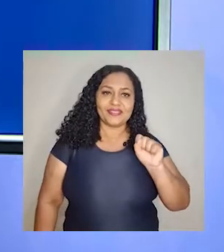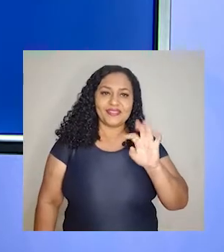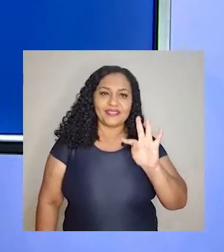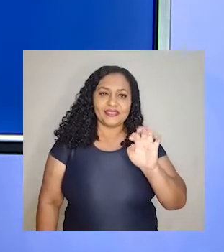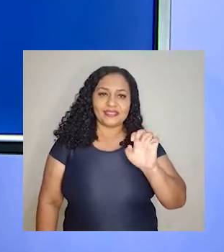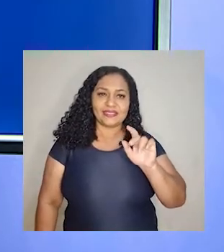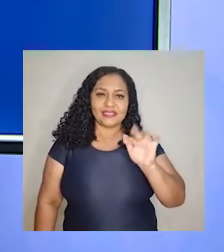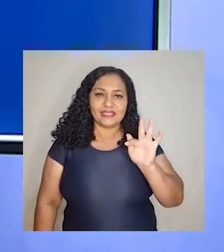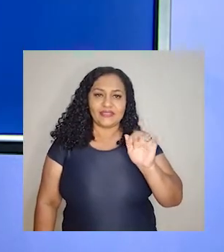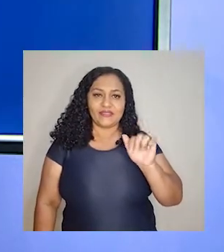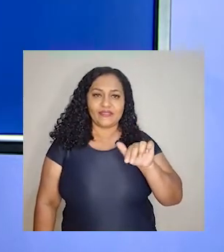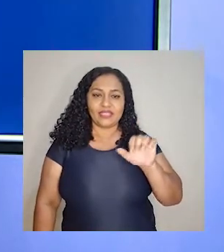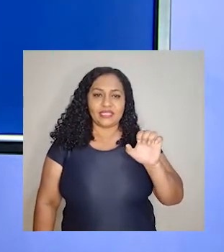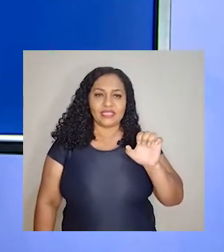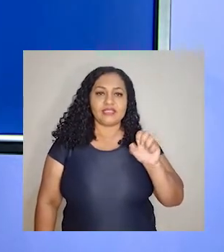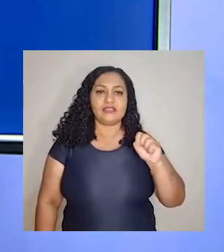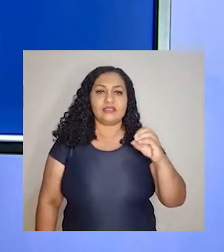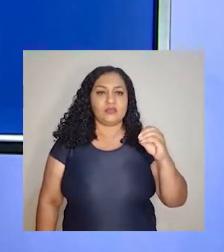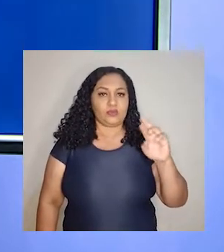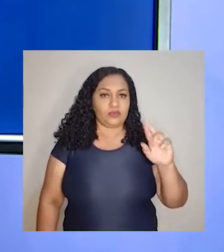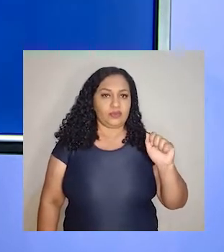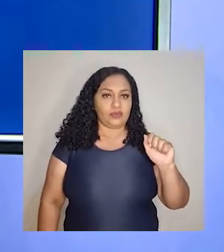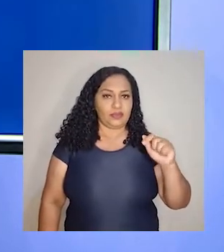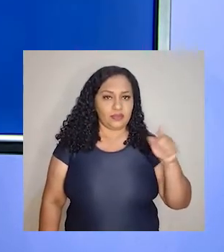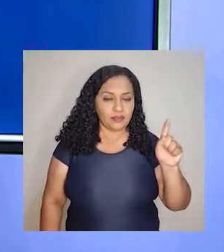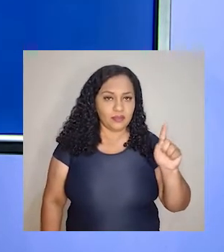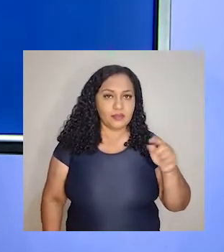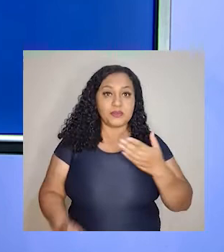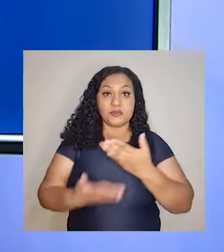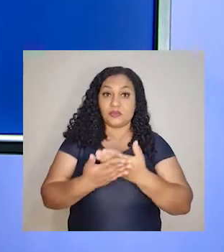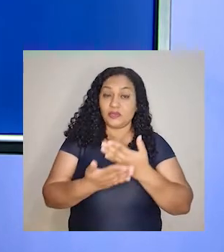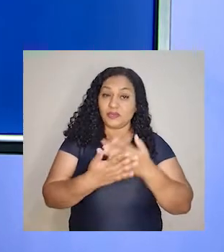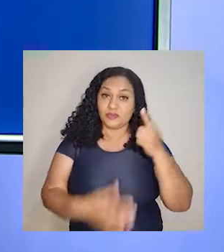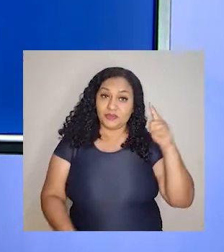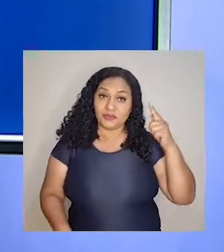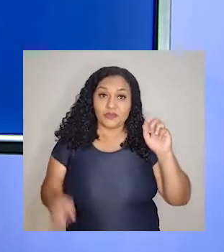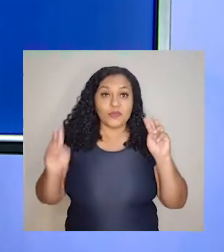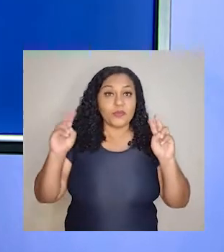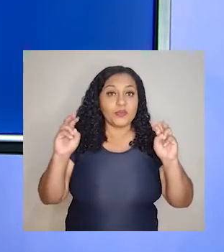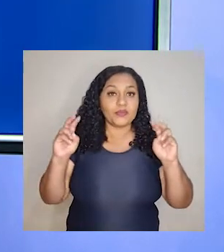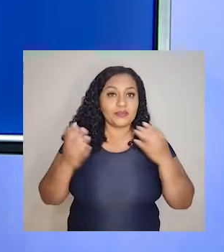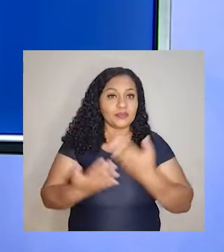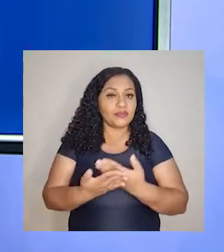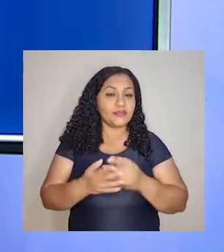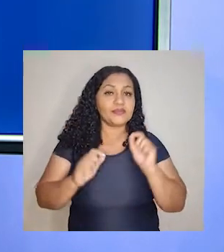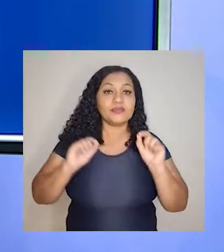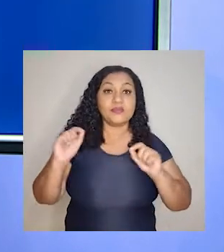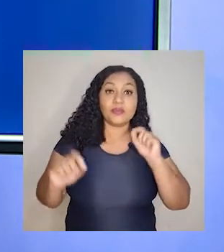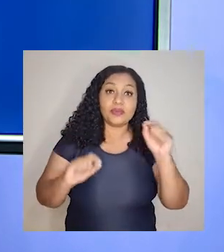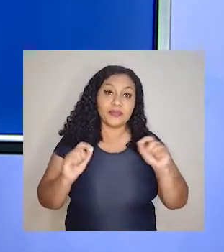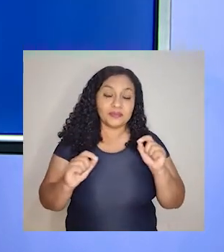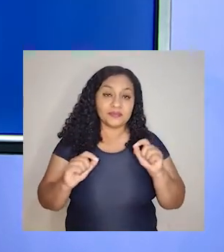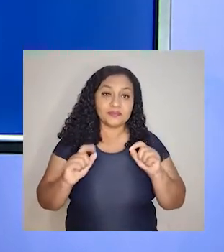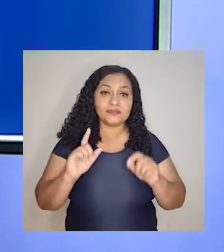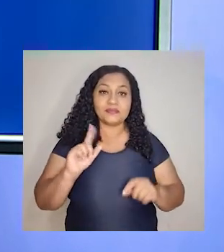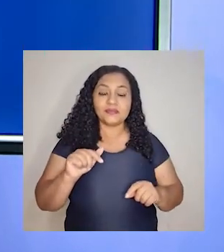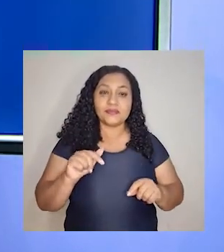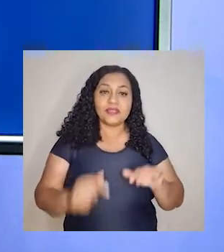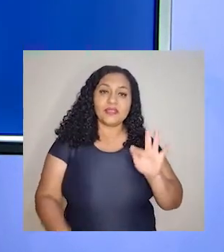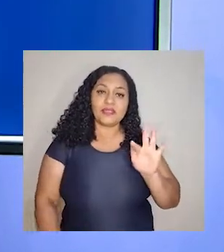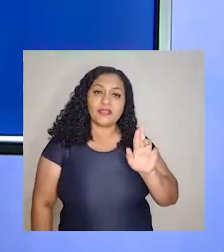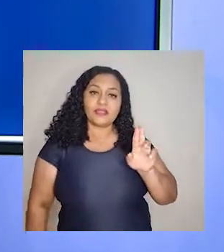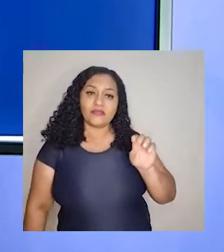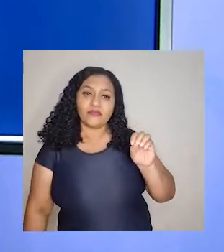o Olá pessoal professora Stephanie são ra parecendo na telinha para mais uma aula de geografia e o assunto de hoje